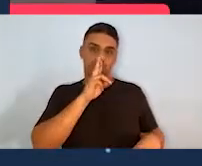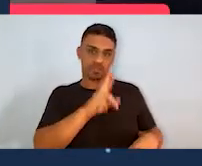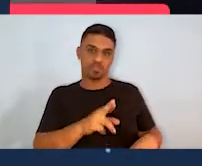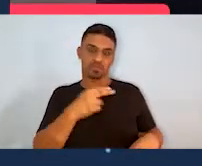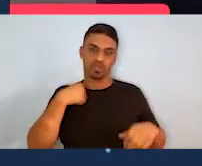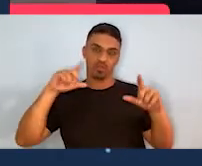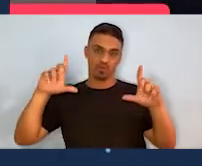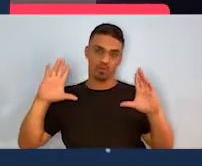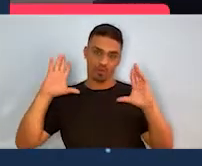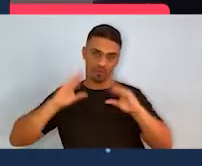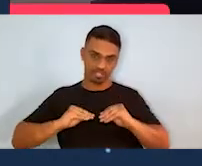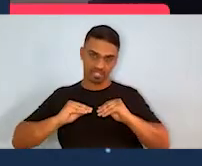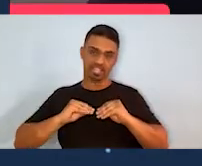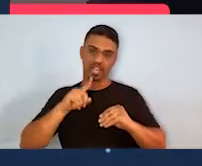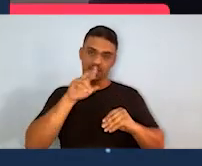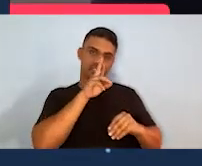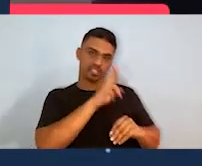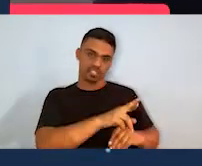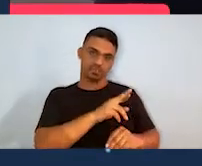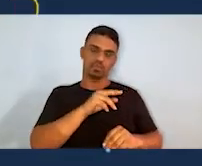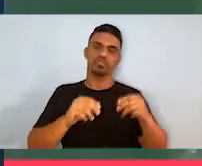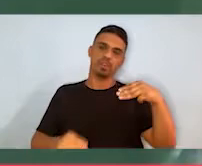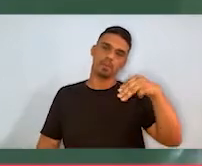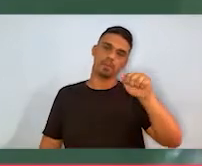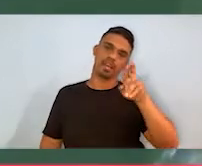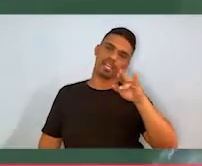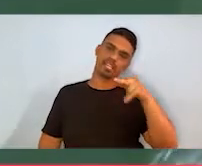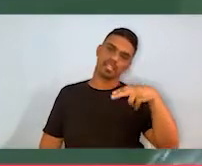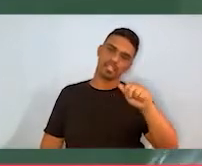responder, eu vou sair da tela, você responde para a Marina.